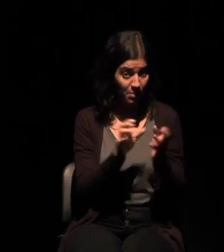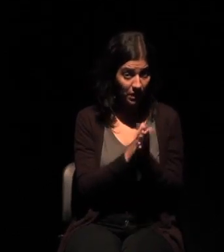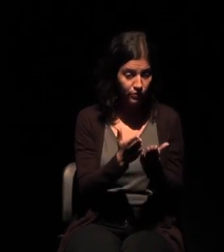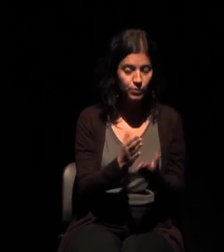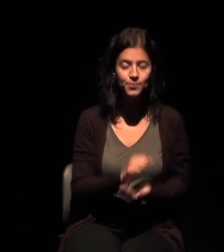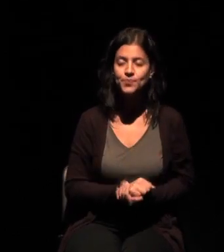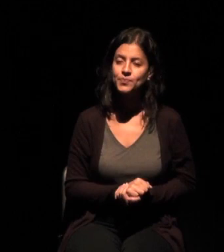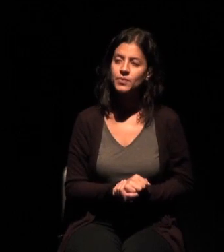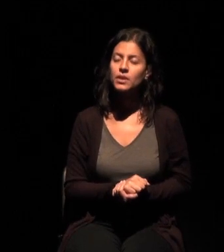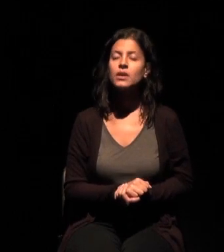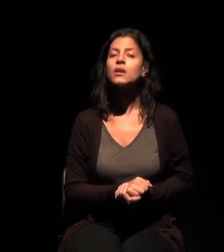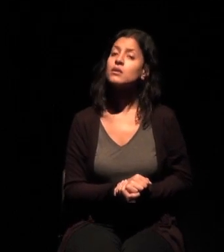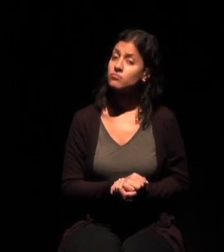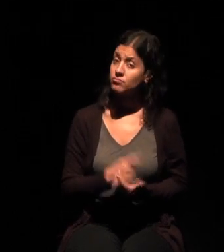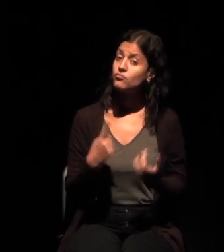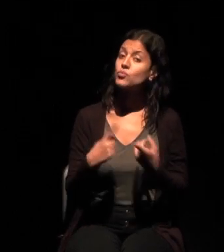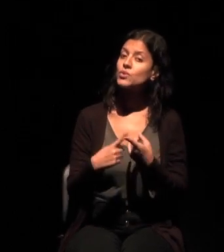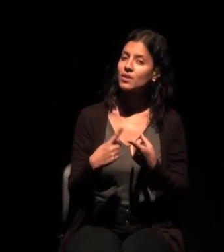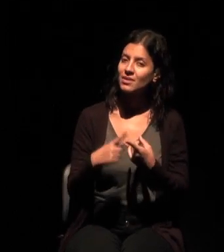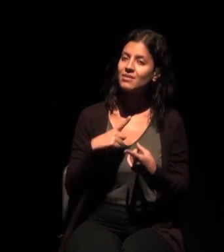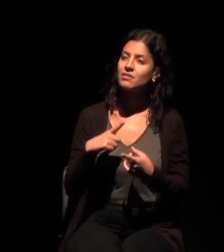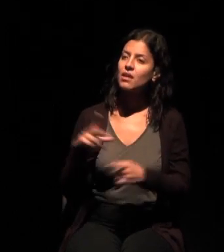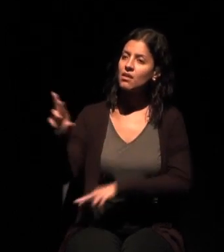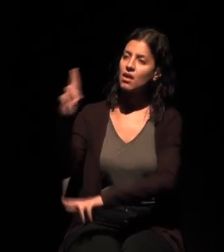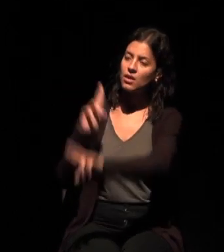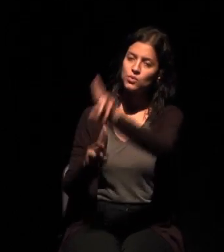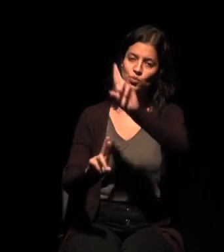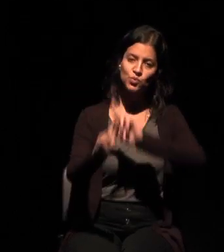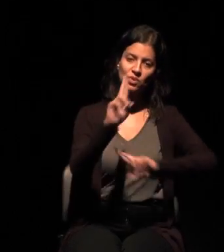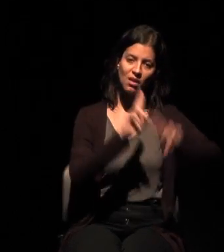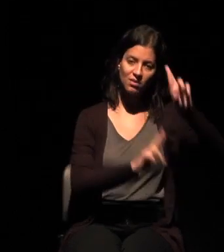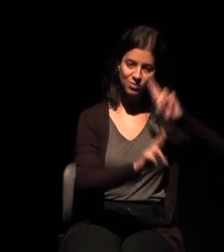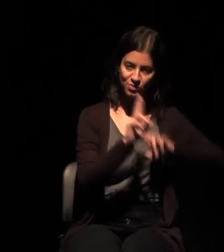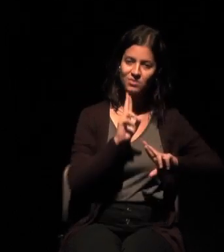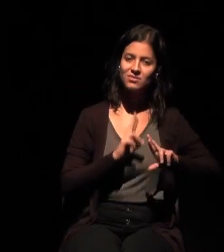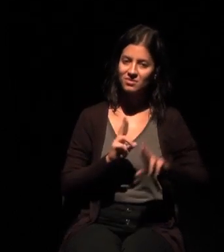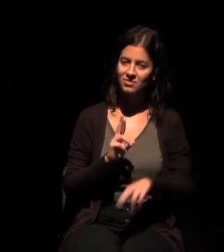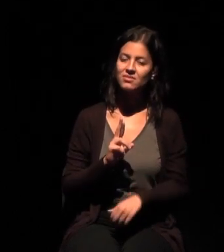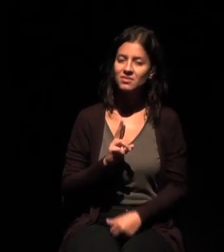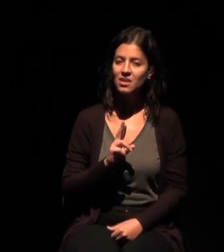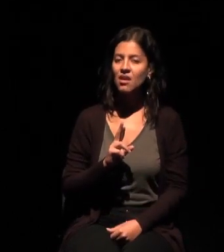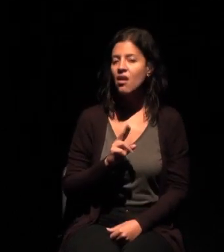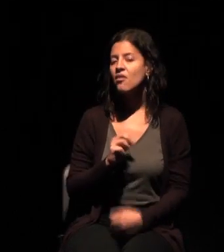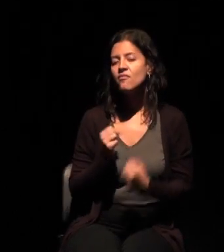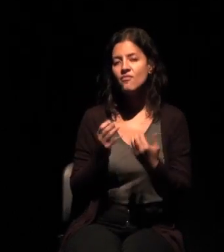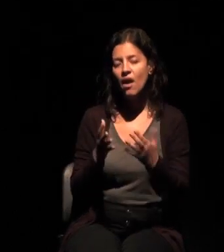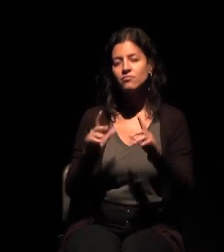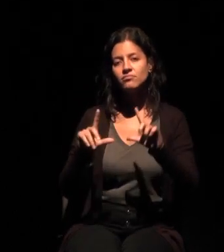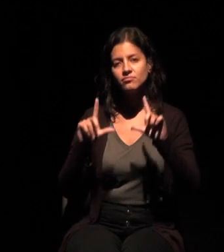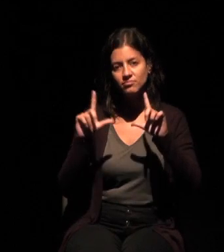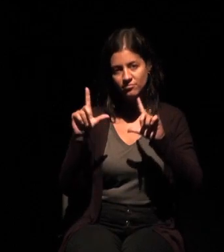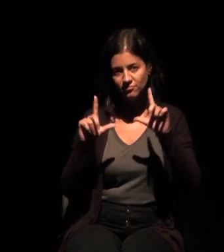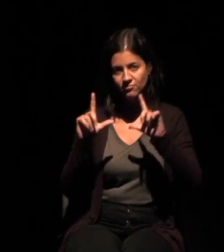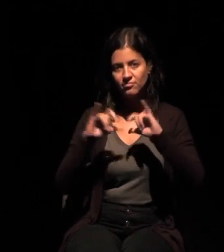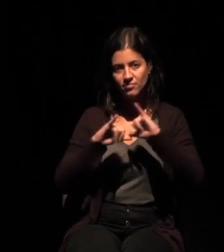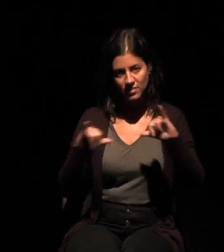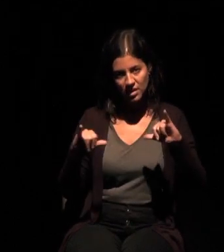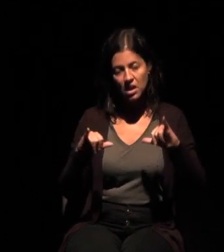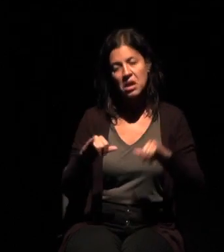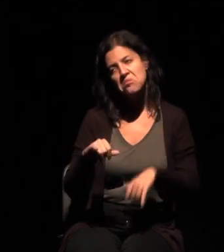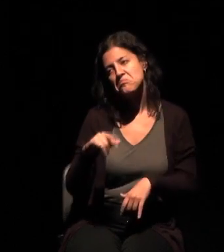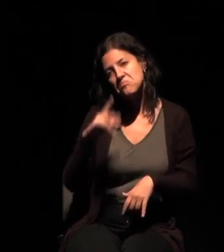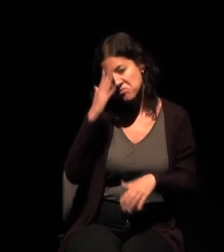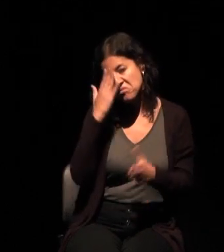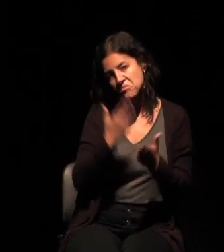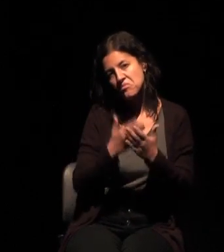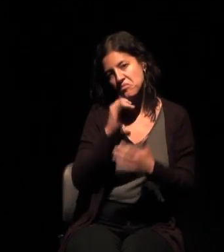próprios resultados o modo como a gente tá certo else vai incluir é muitas vezes como também três cruzes